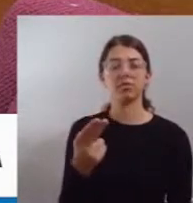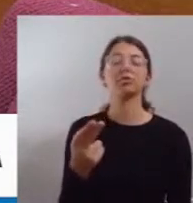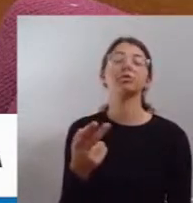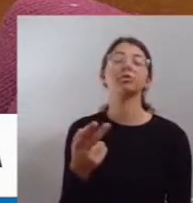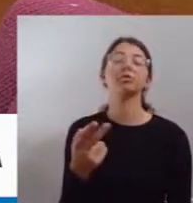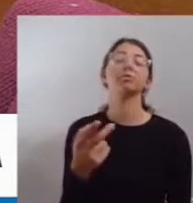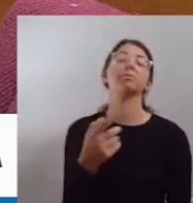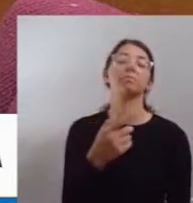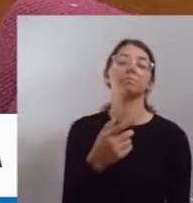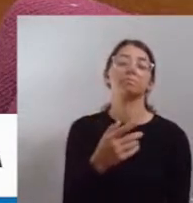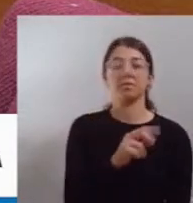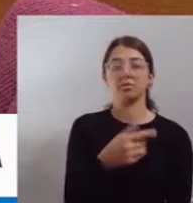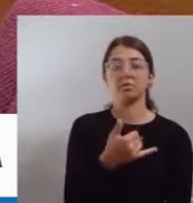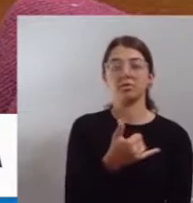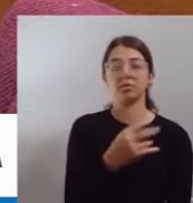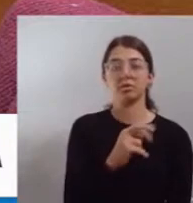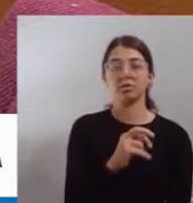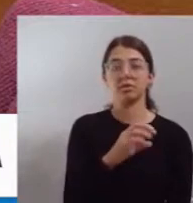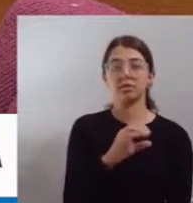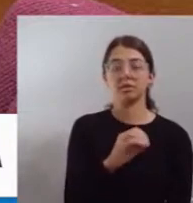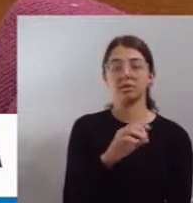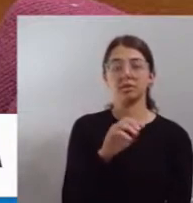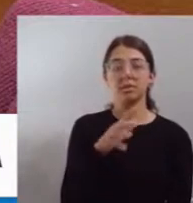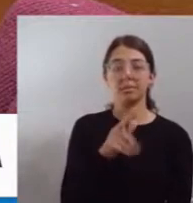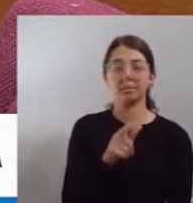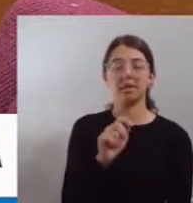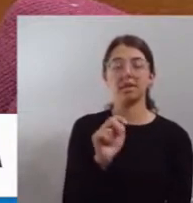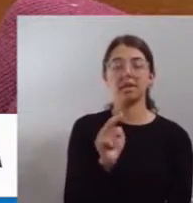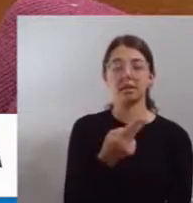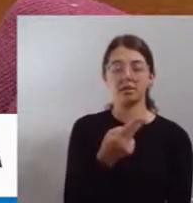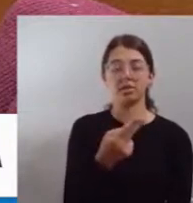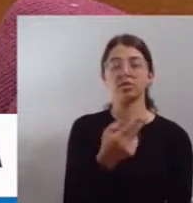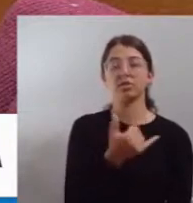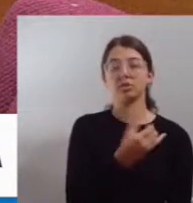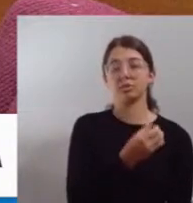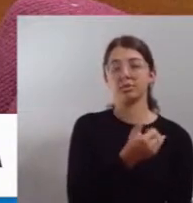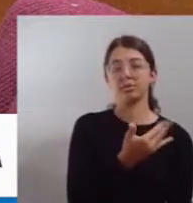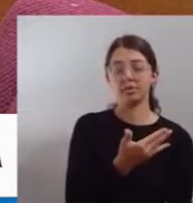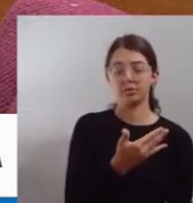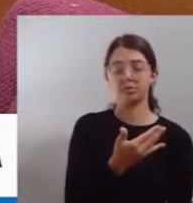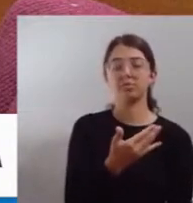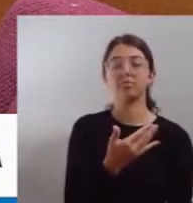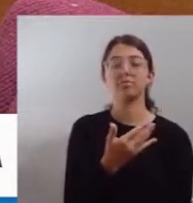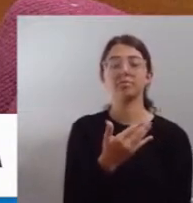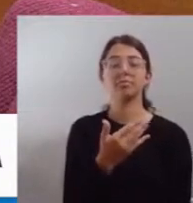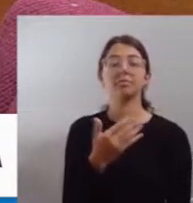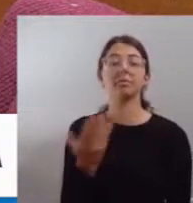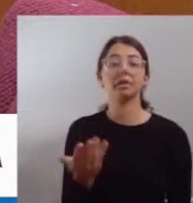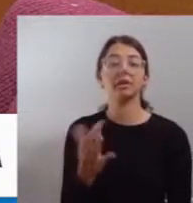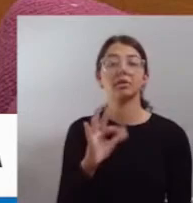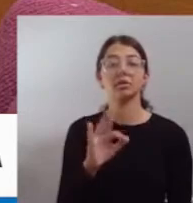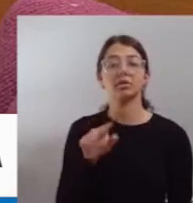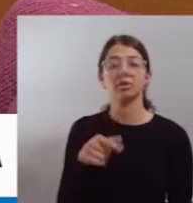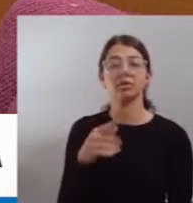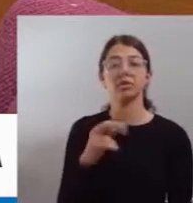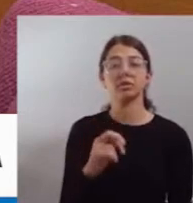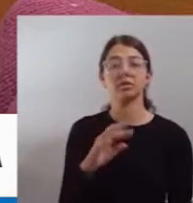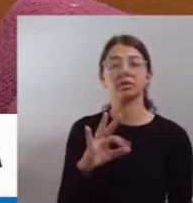3.230.000 euros em 2021 e 4.340.000 euros antes da pandemia